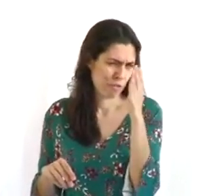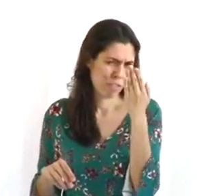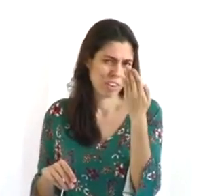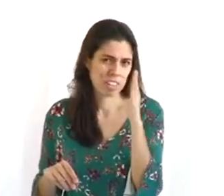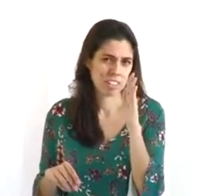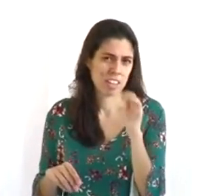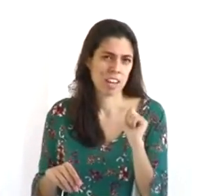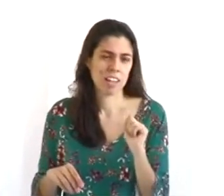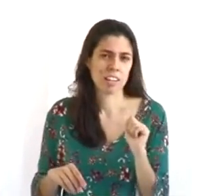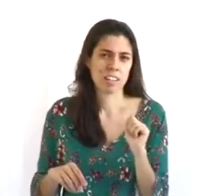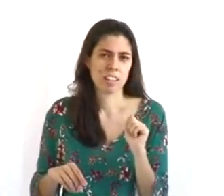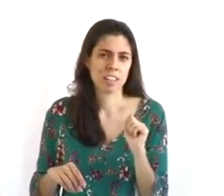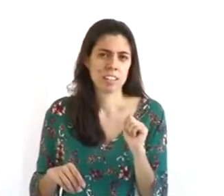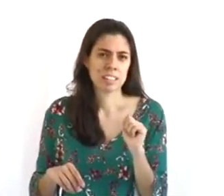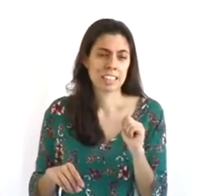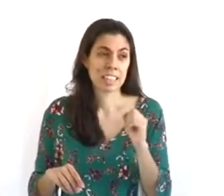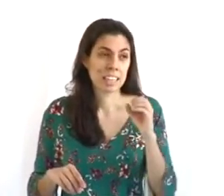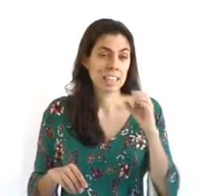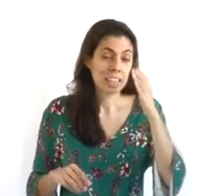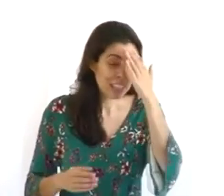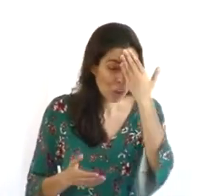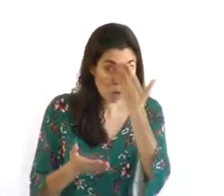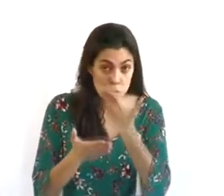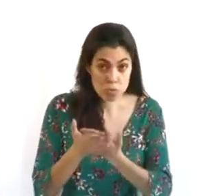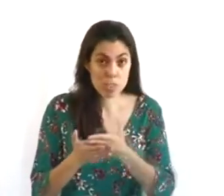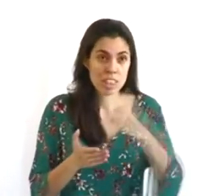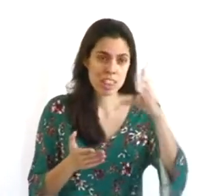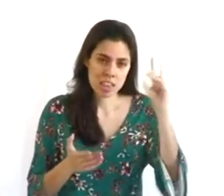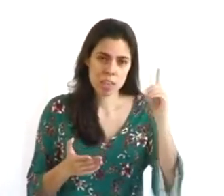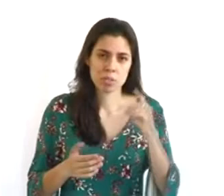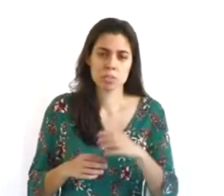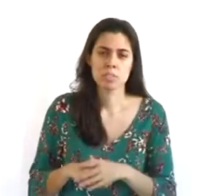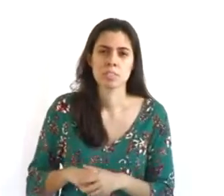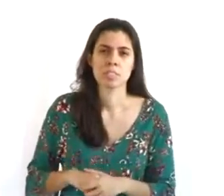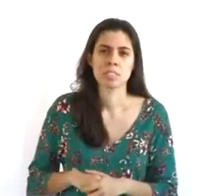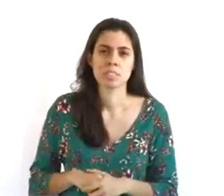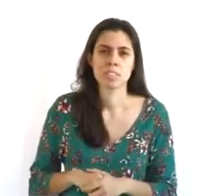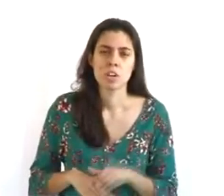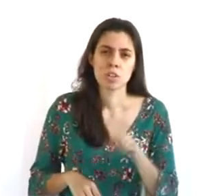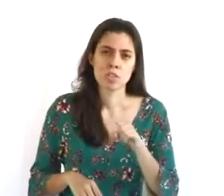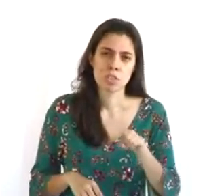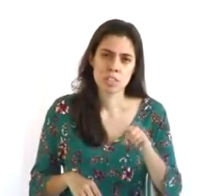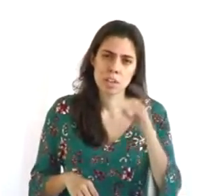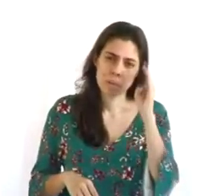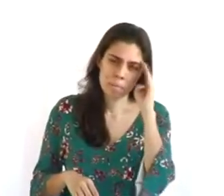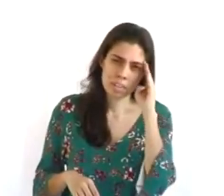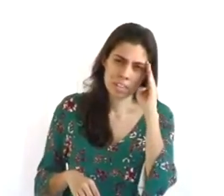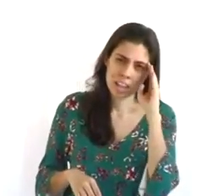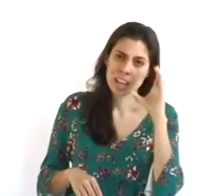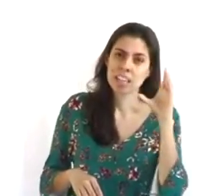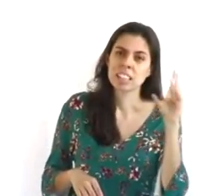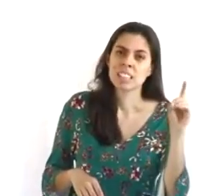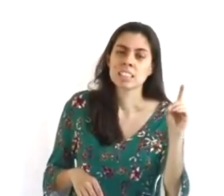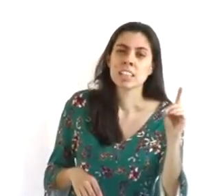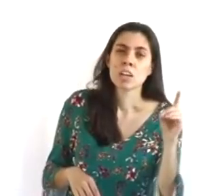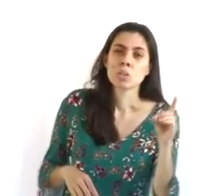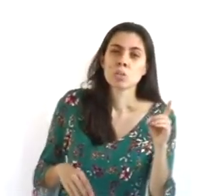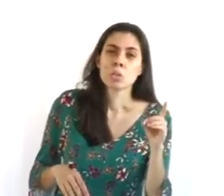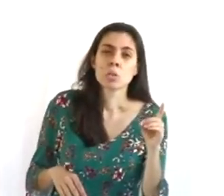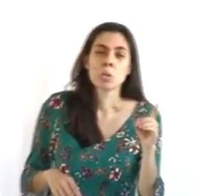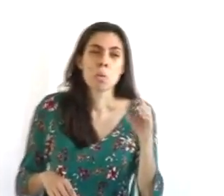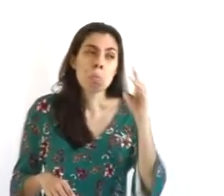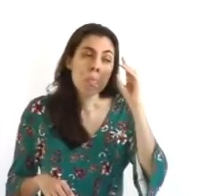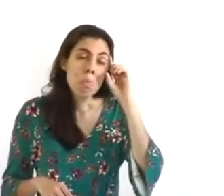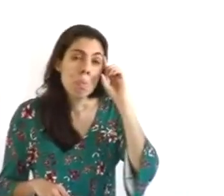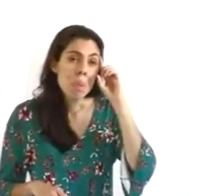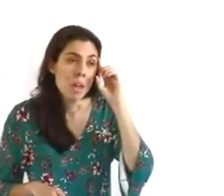assim: onde está o seu Deus? Você diz que o seu Deus governa as nações, que o Senhor Deus reina soberanamente, mas e essa tragédia, e essa